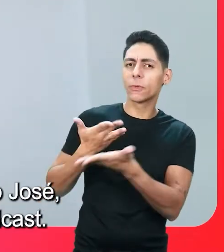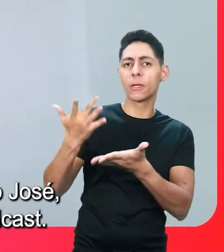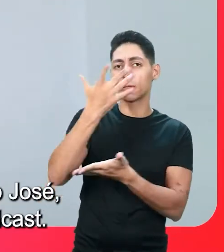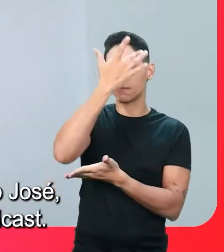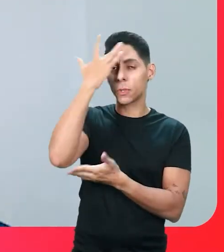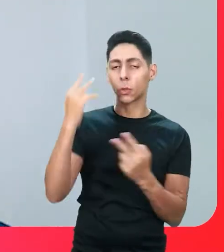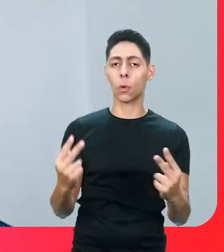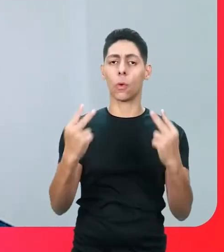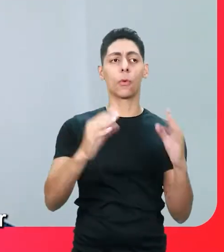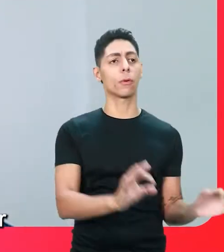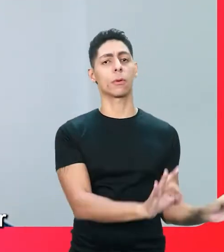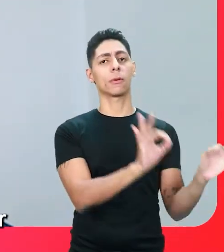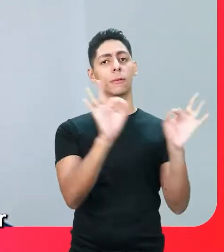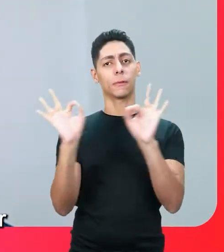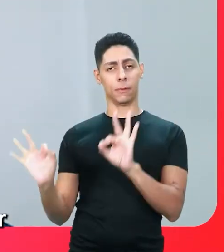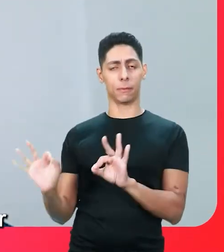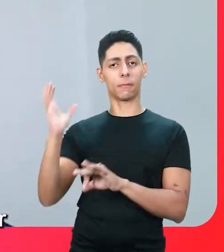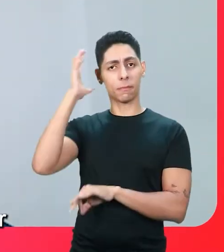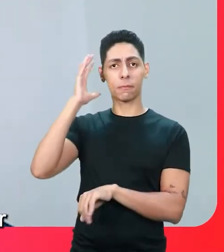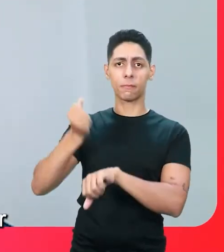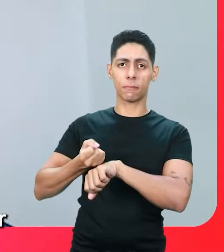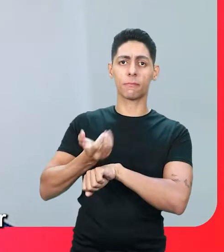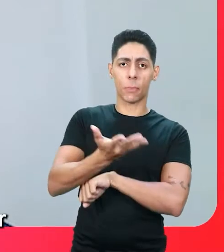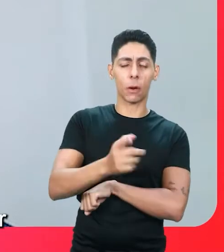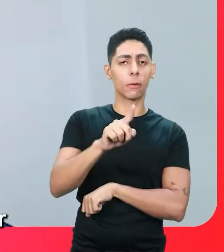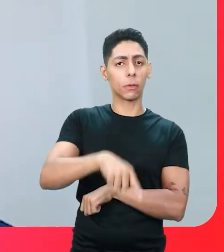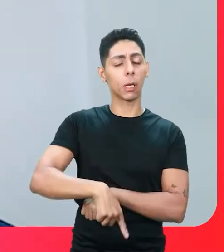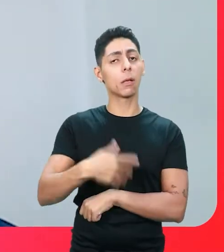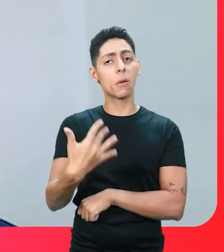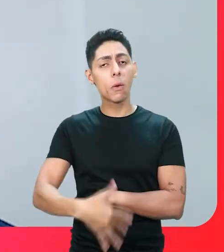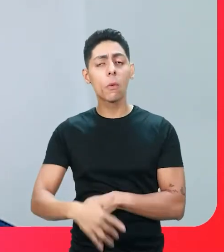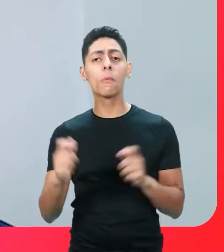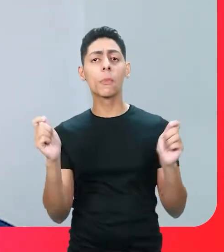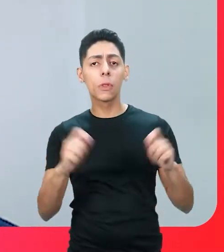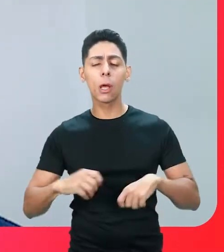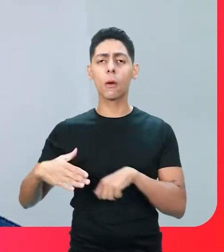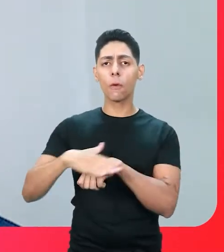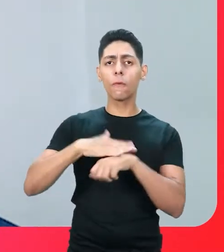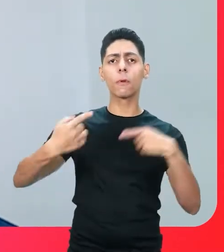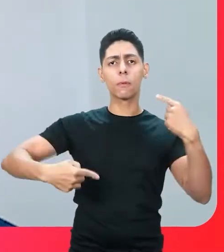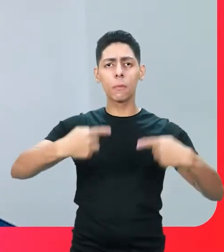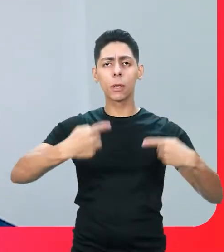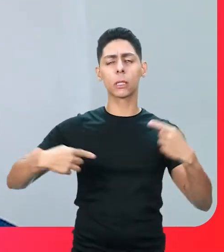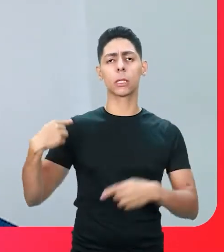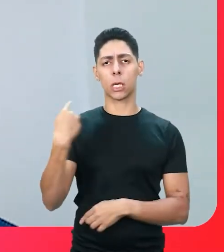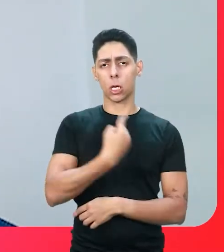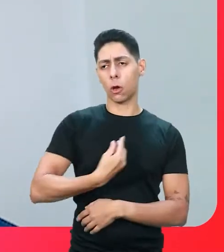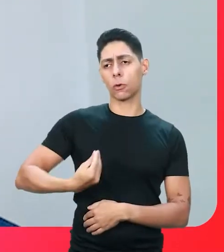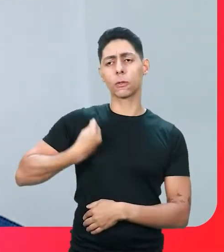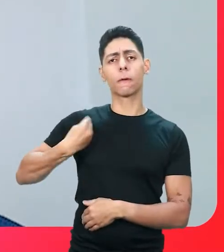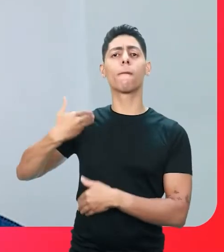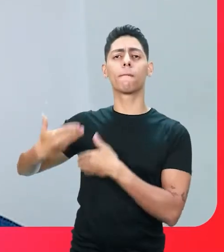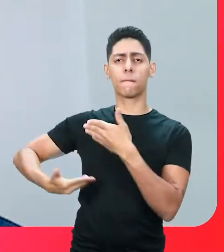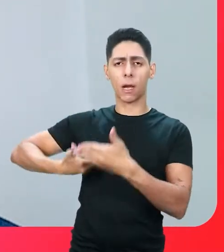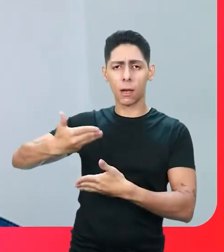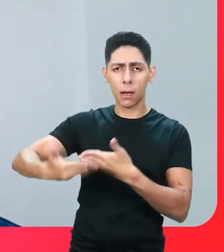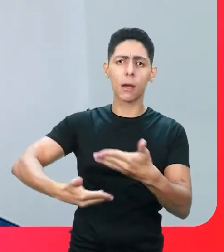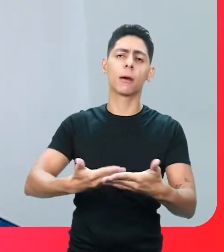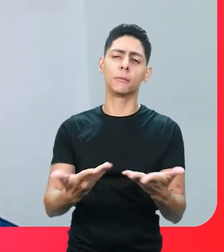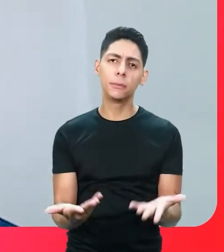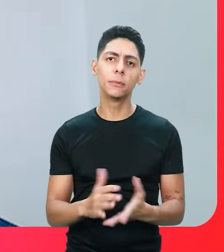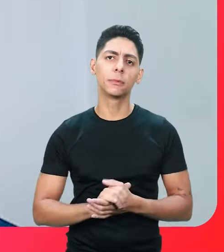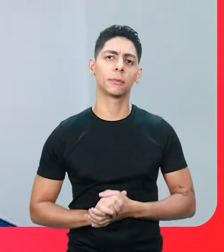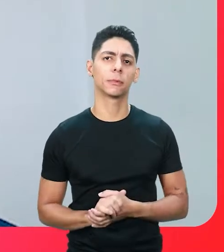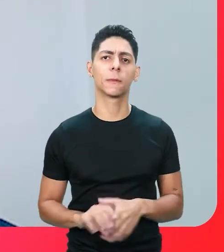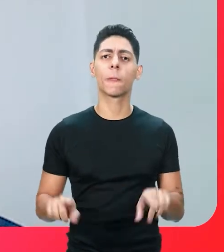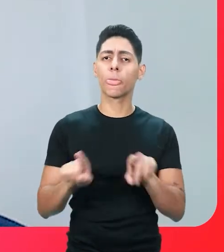Acessos Podcast. É uma honra bater esse papo, conversar um pouquinho sobre nossas trajetórias de vida, sobre a